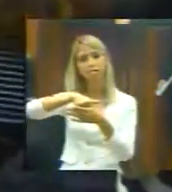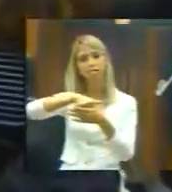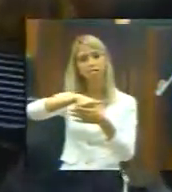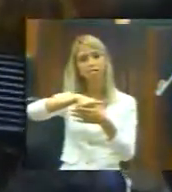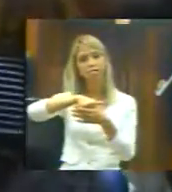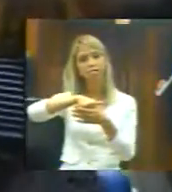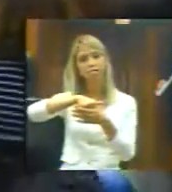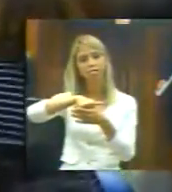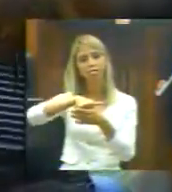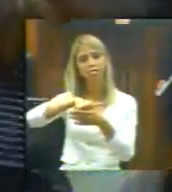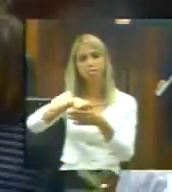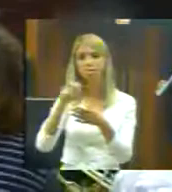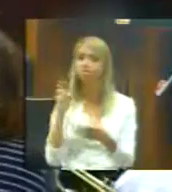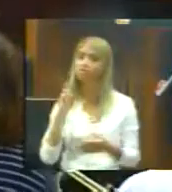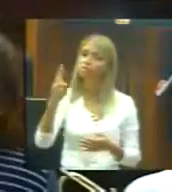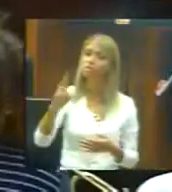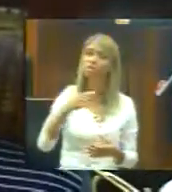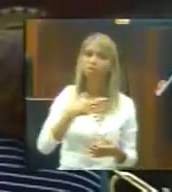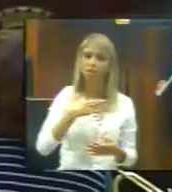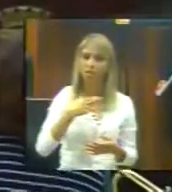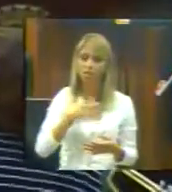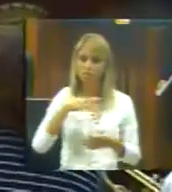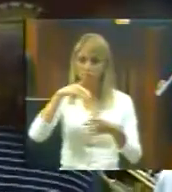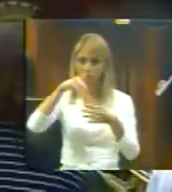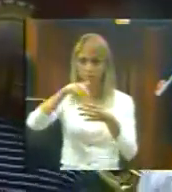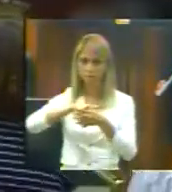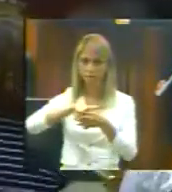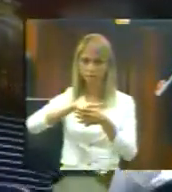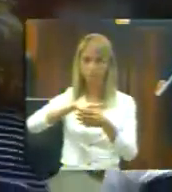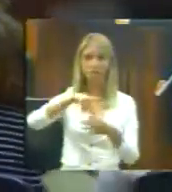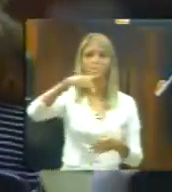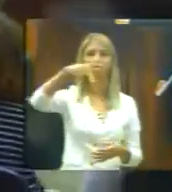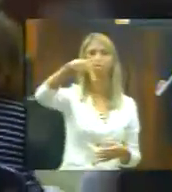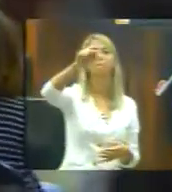O meu voto vai para o candidato Luiz Patrick.